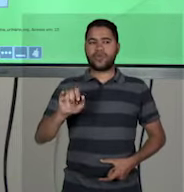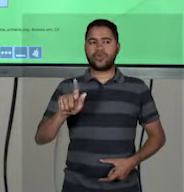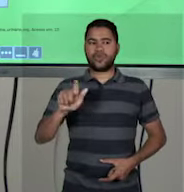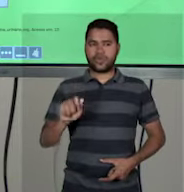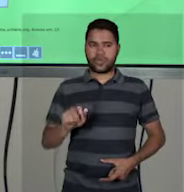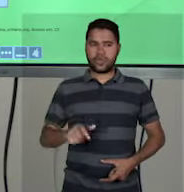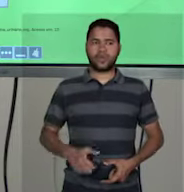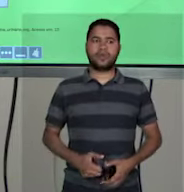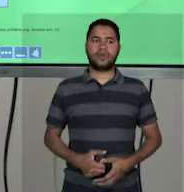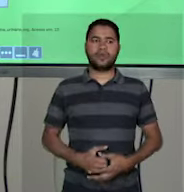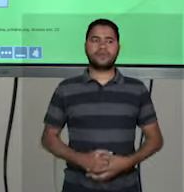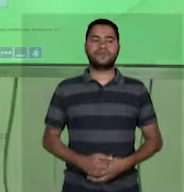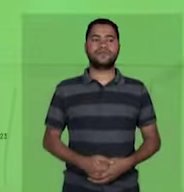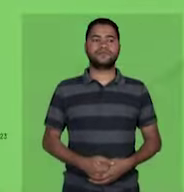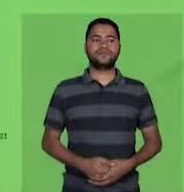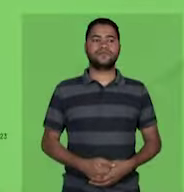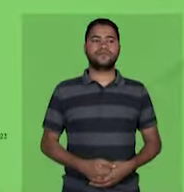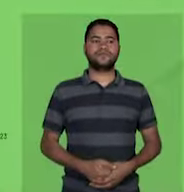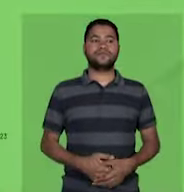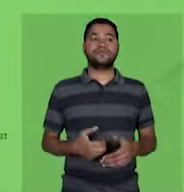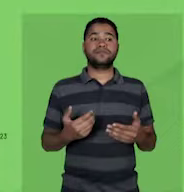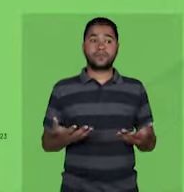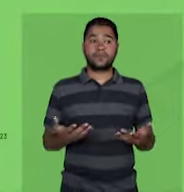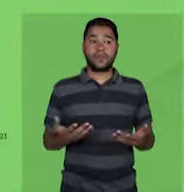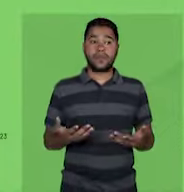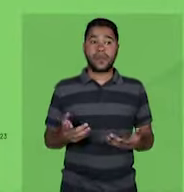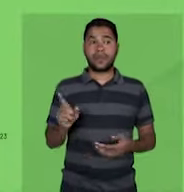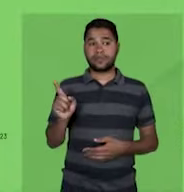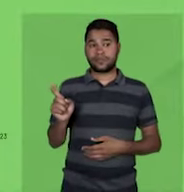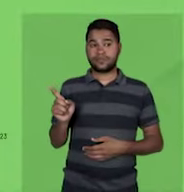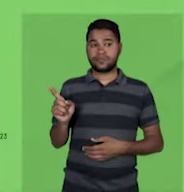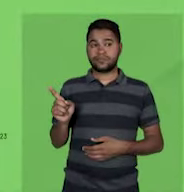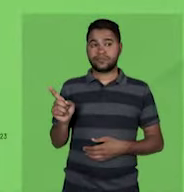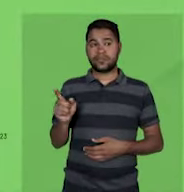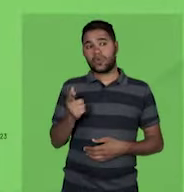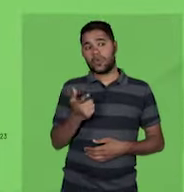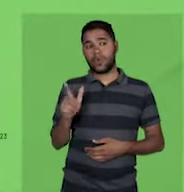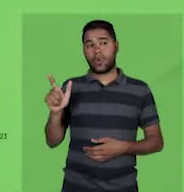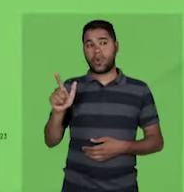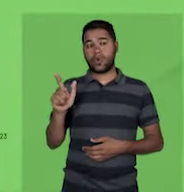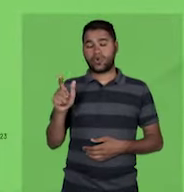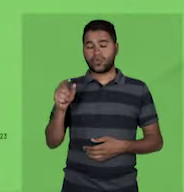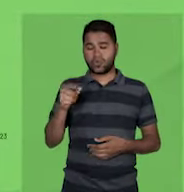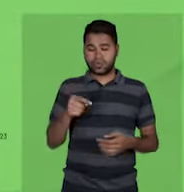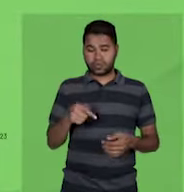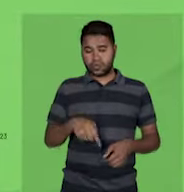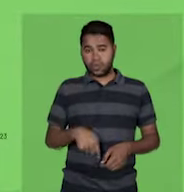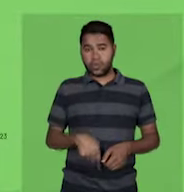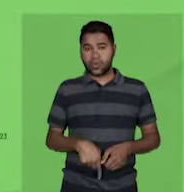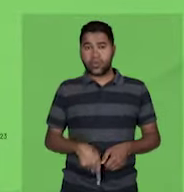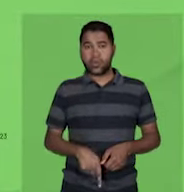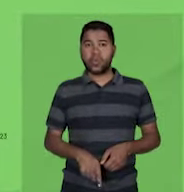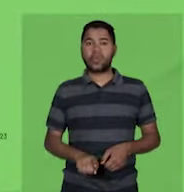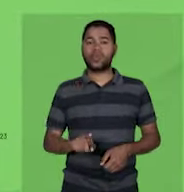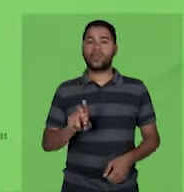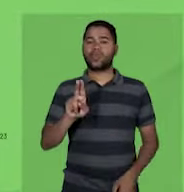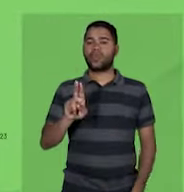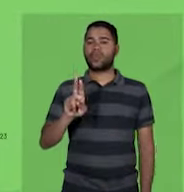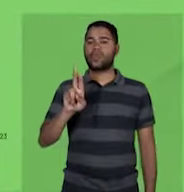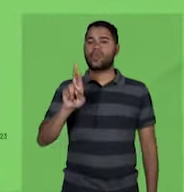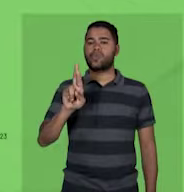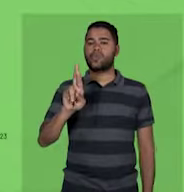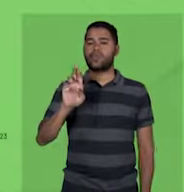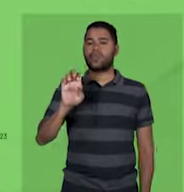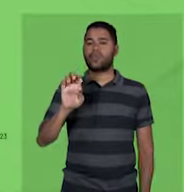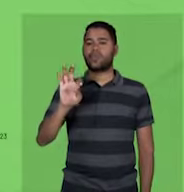região pélvica. E da bexiga, sai um outro canal que é chamado de uretra.